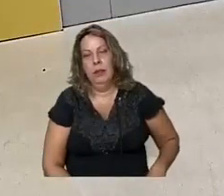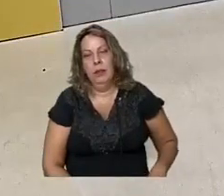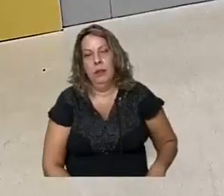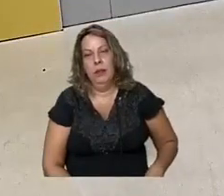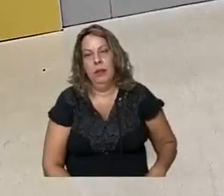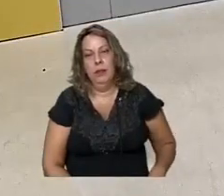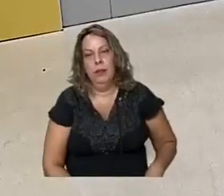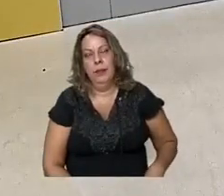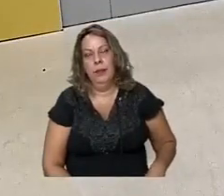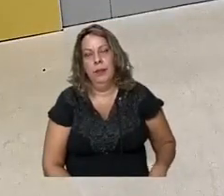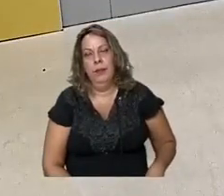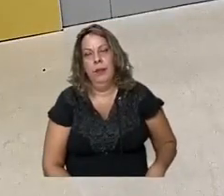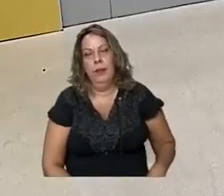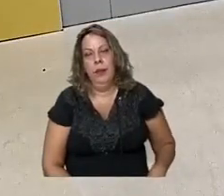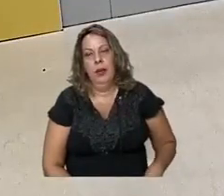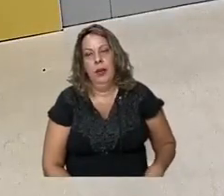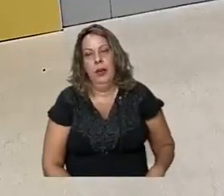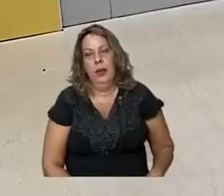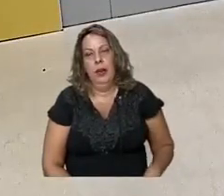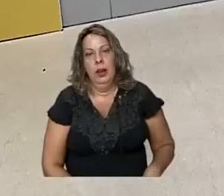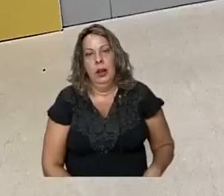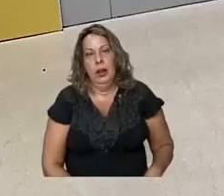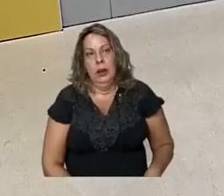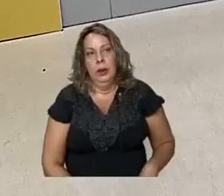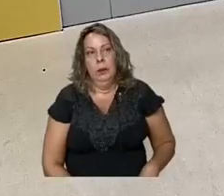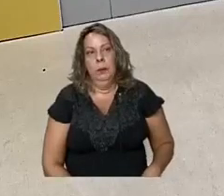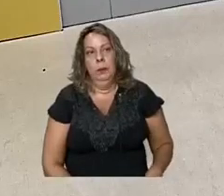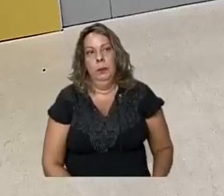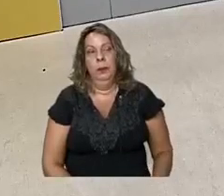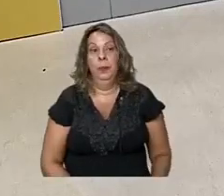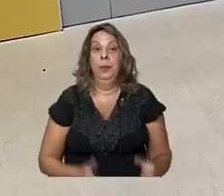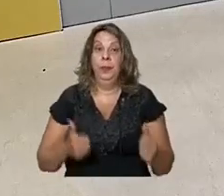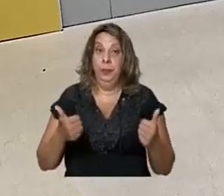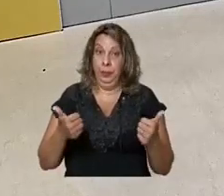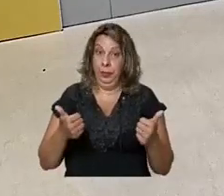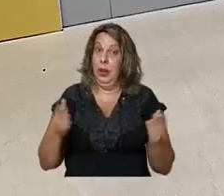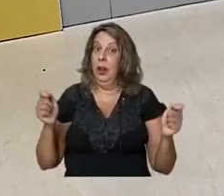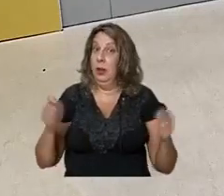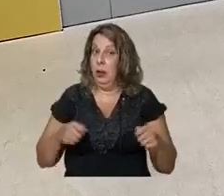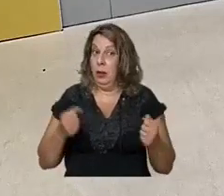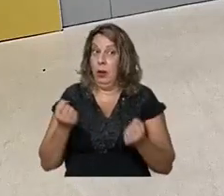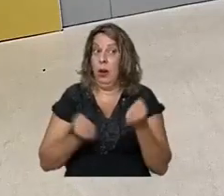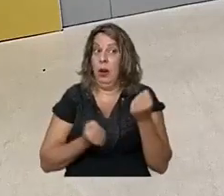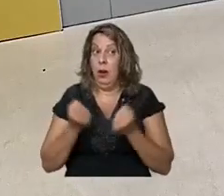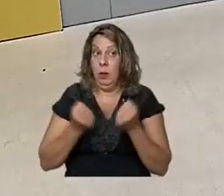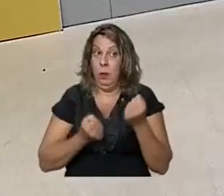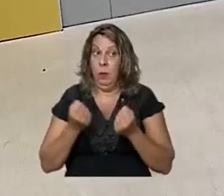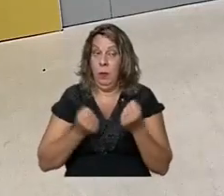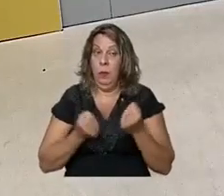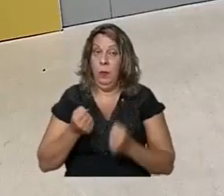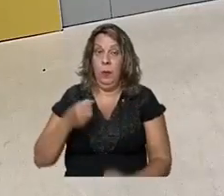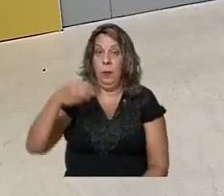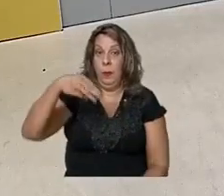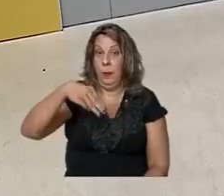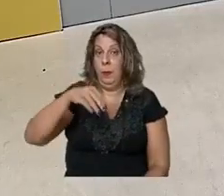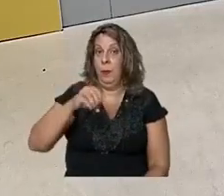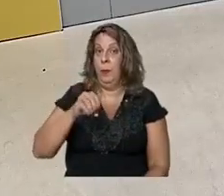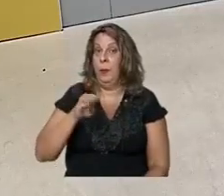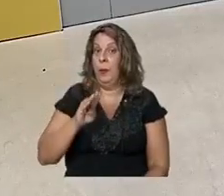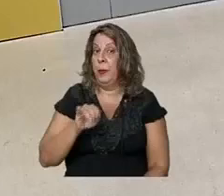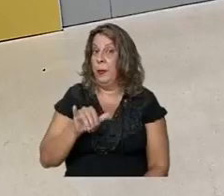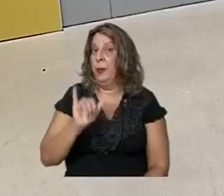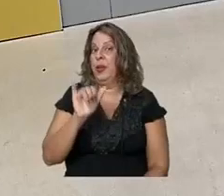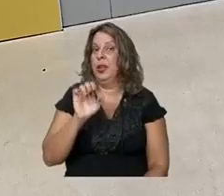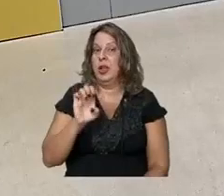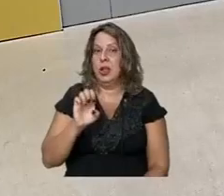É isso aí, gente, valendo, valendo, na verdade, um Fiat Mobi Ace, viu? O Mobi Ace, é isso mesmo, é o